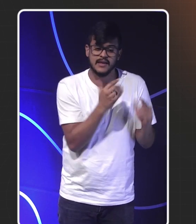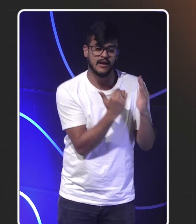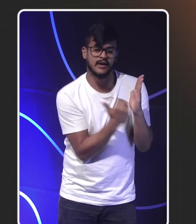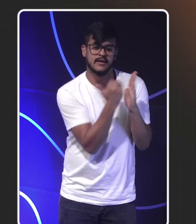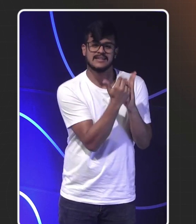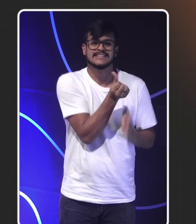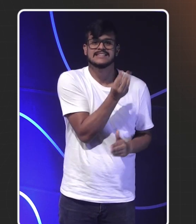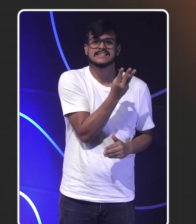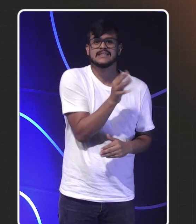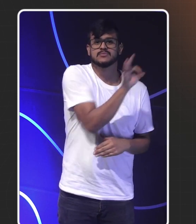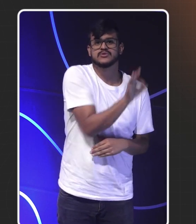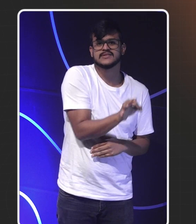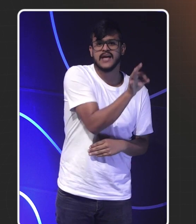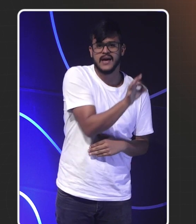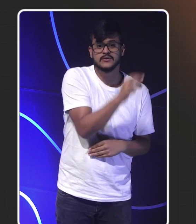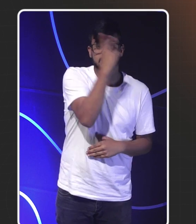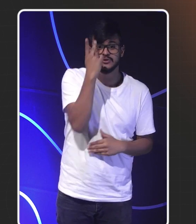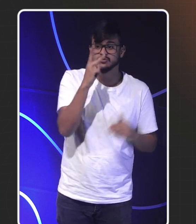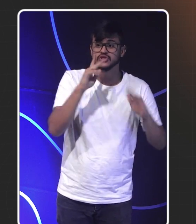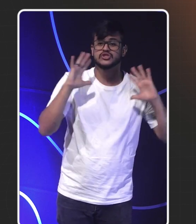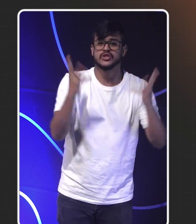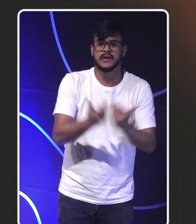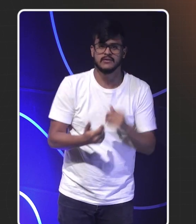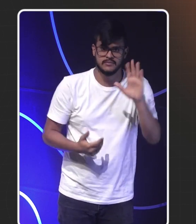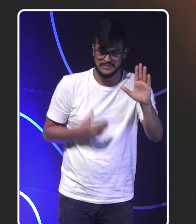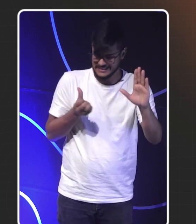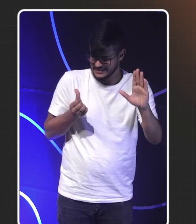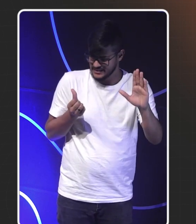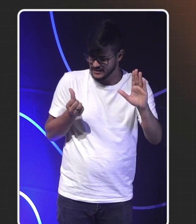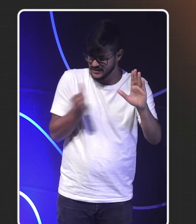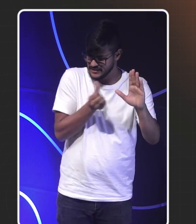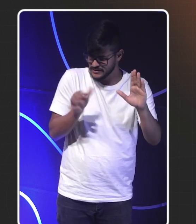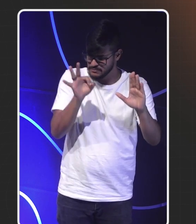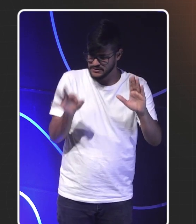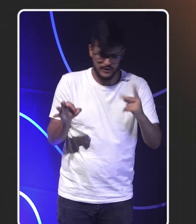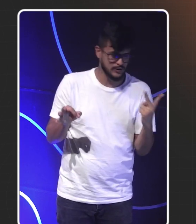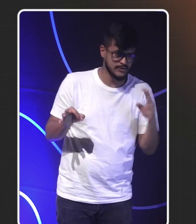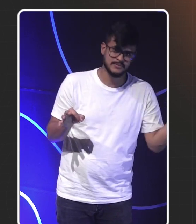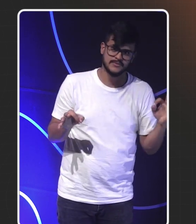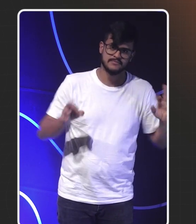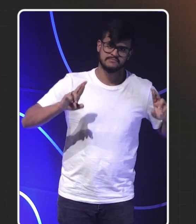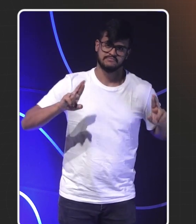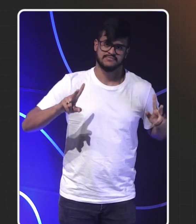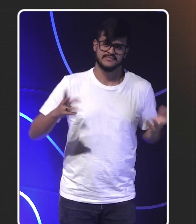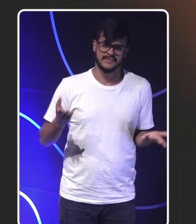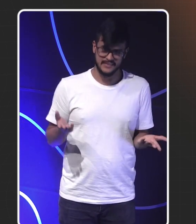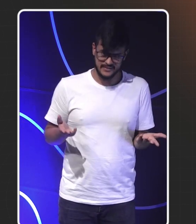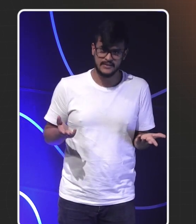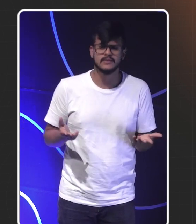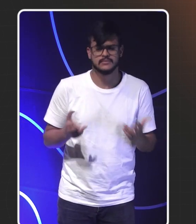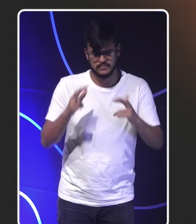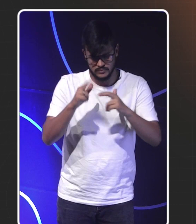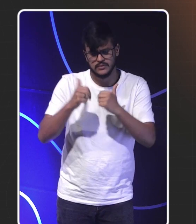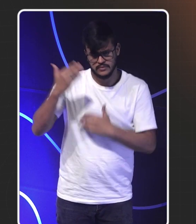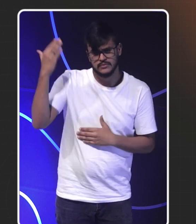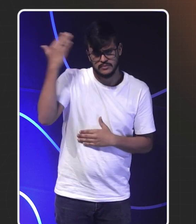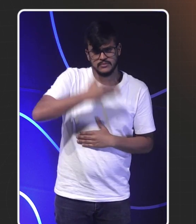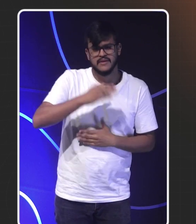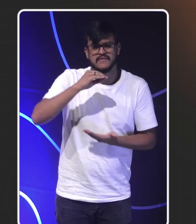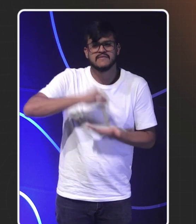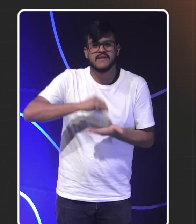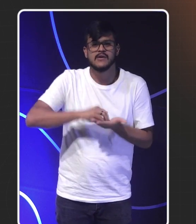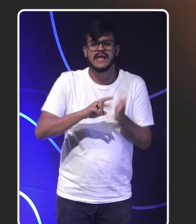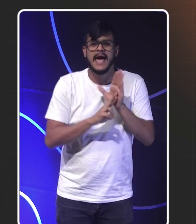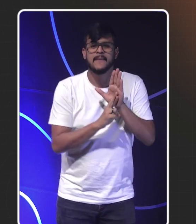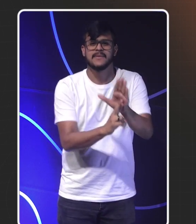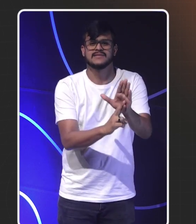pessoas, de criadores gerais. Olha a diferença, 56 para 2. Então a gente vê que ainda tem baixíssima representatividade de creator nas